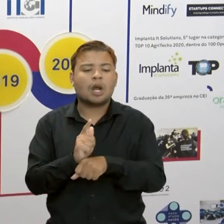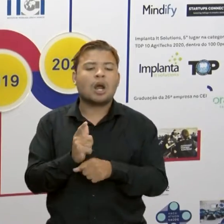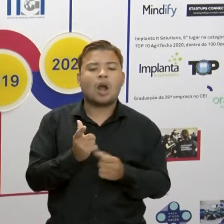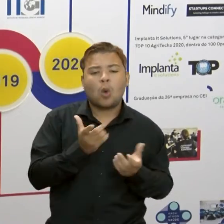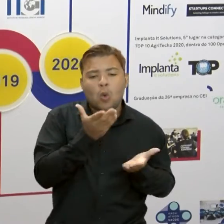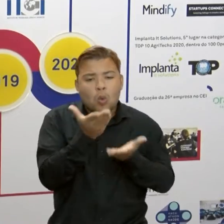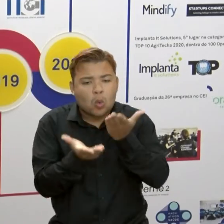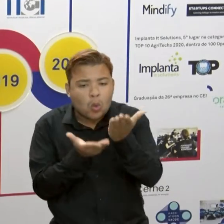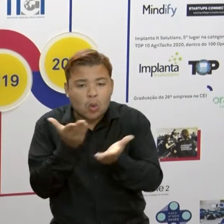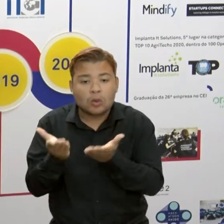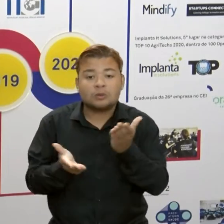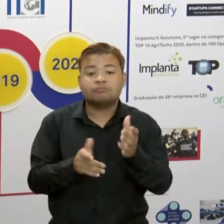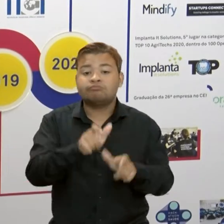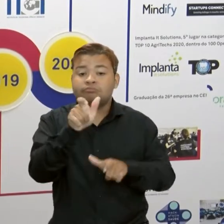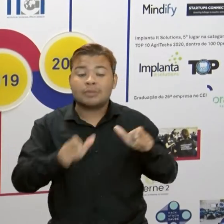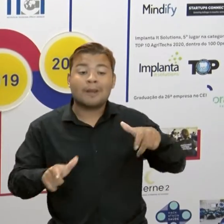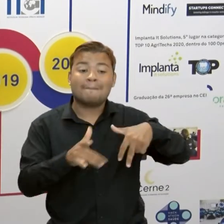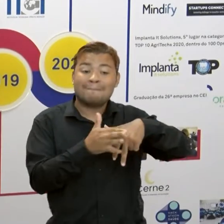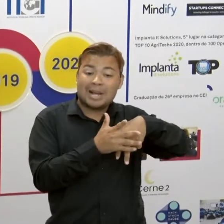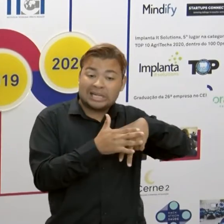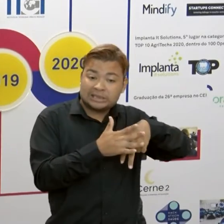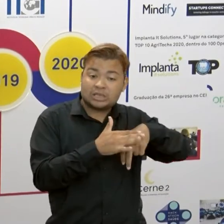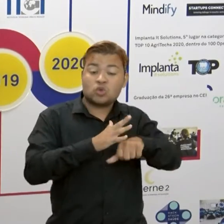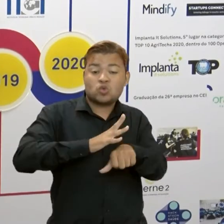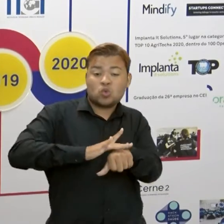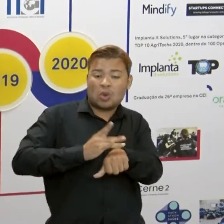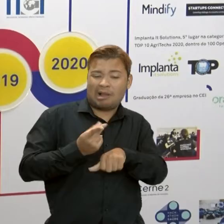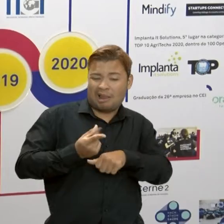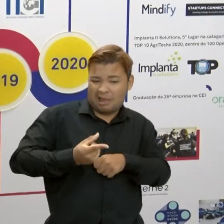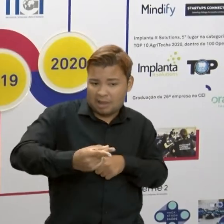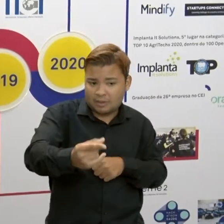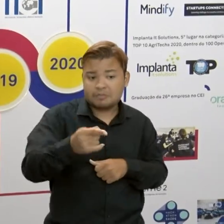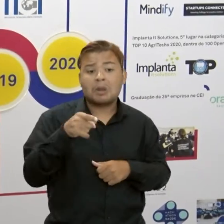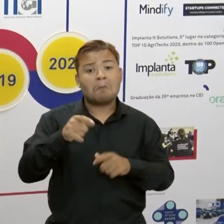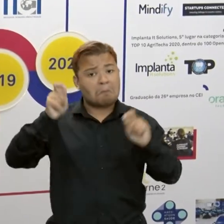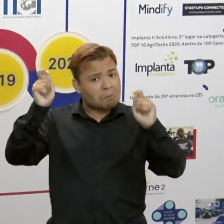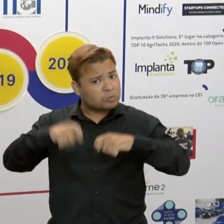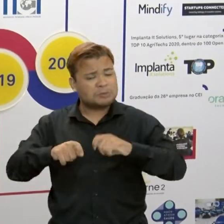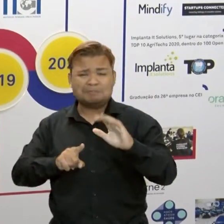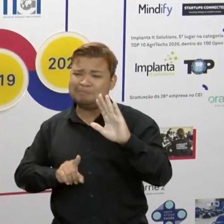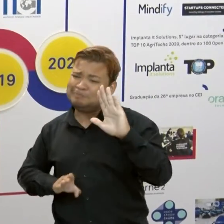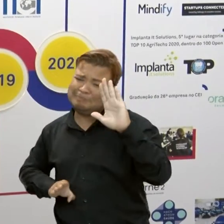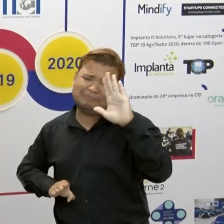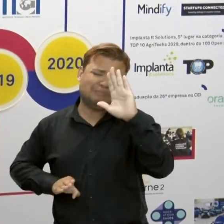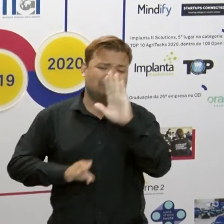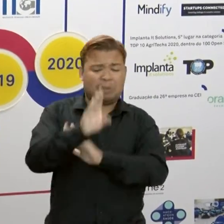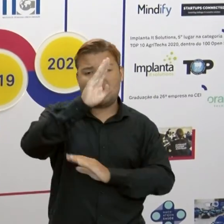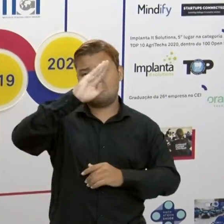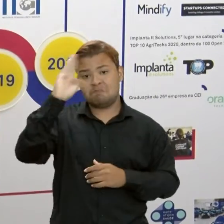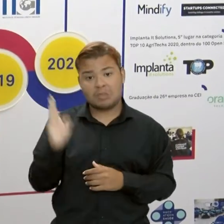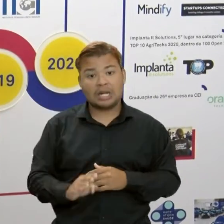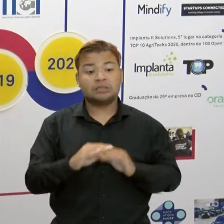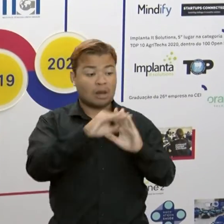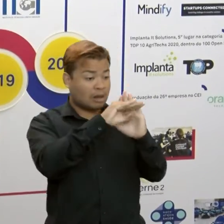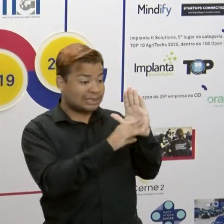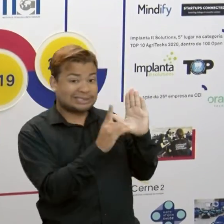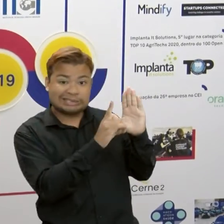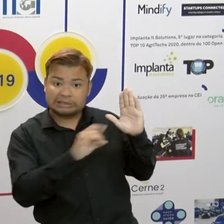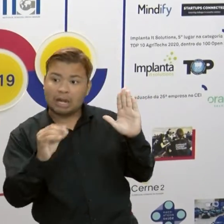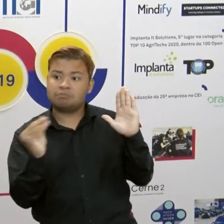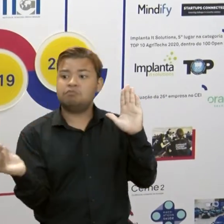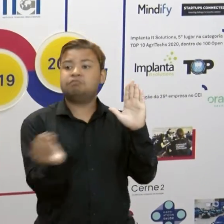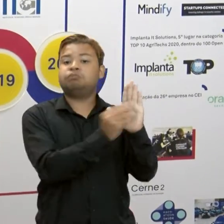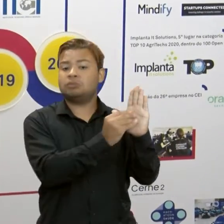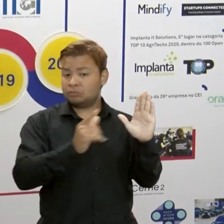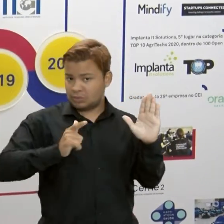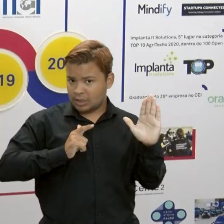de pacientes crônicos. Está entre as 100 mais promissoras do país. Nós vamos falar um pouquinho mais sobre